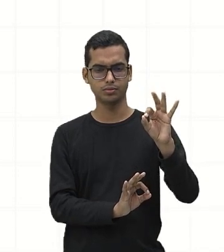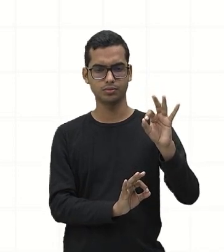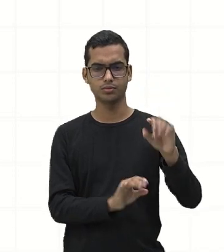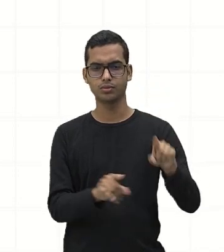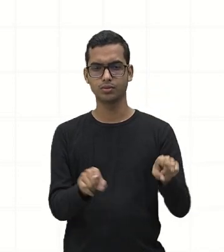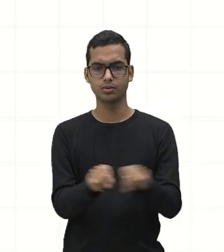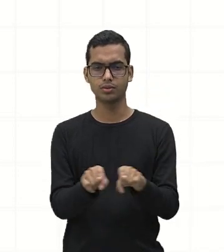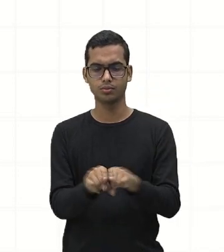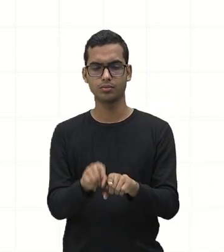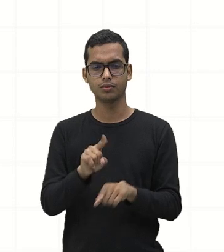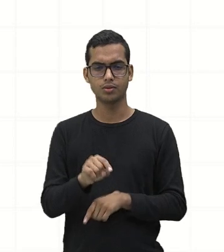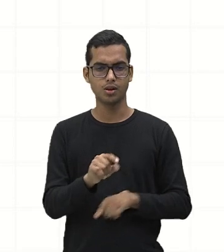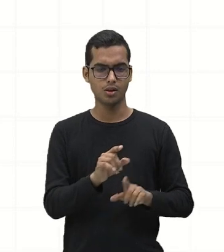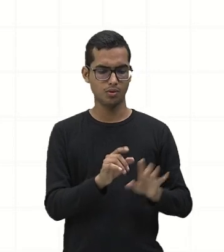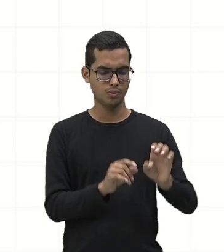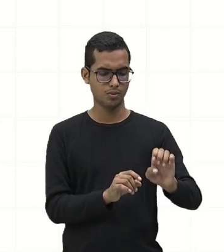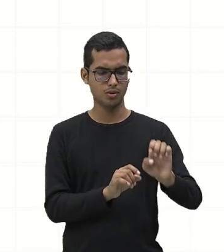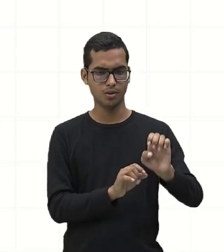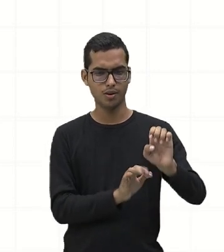pintar de amarelo.